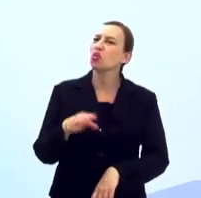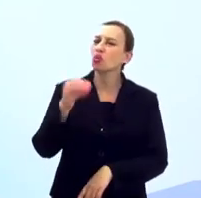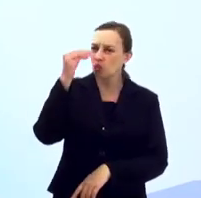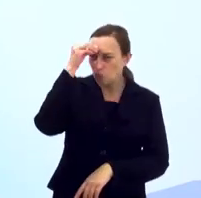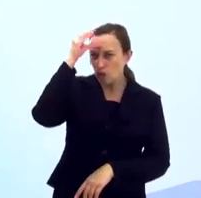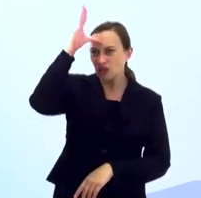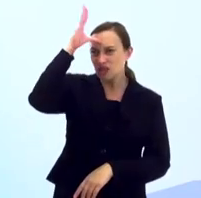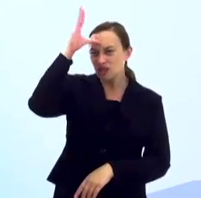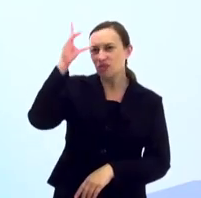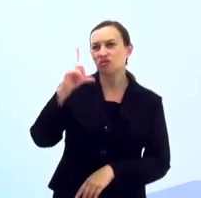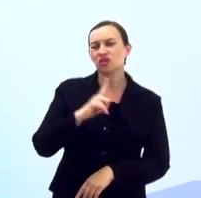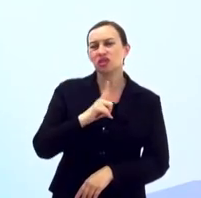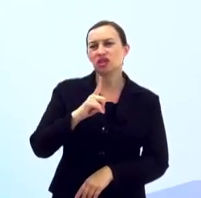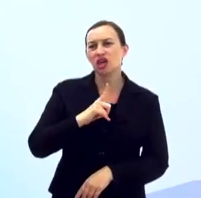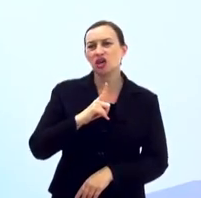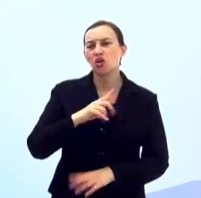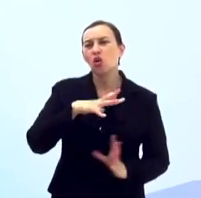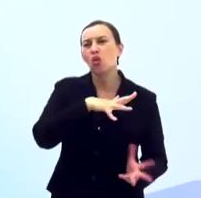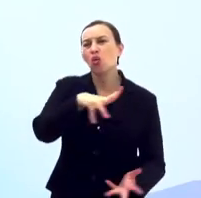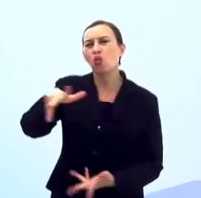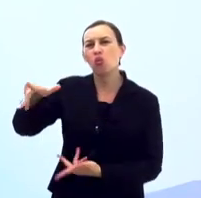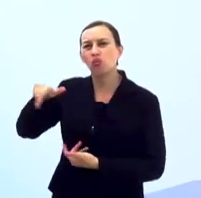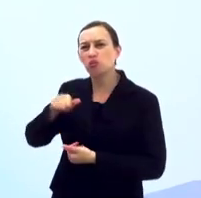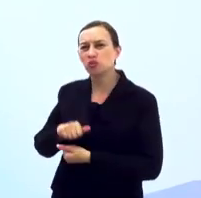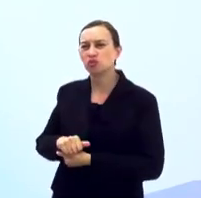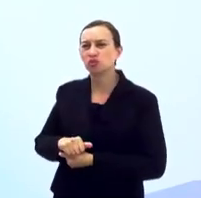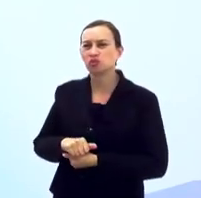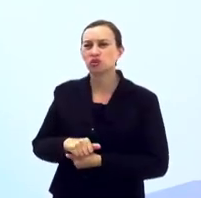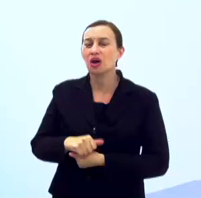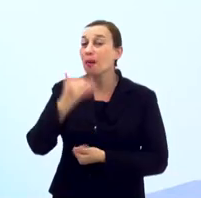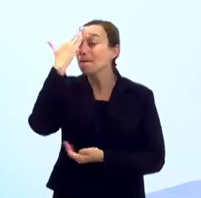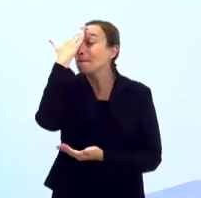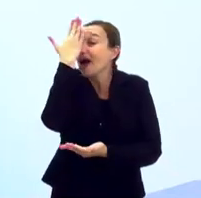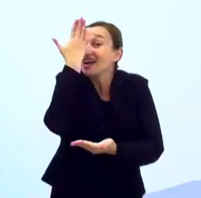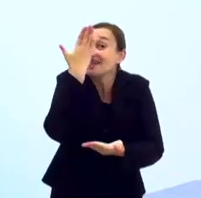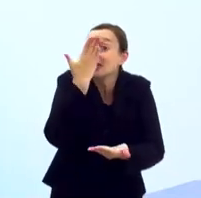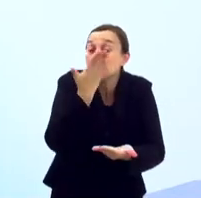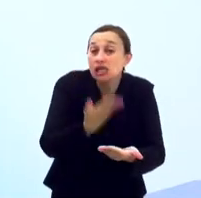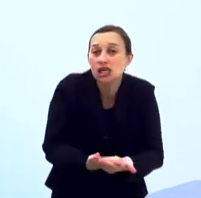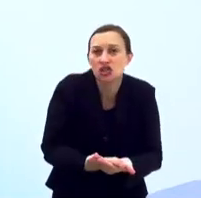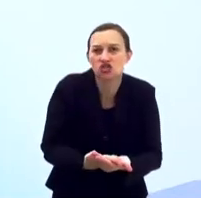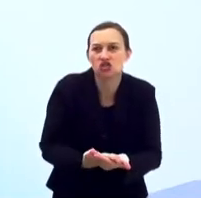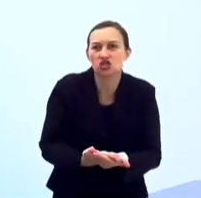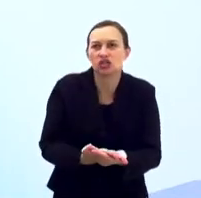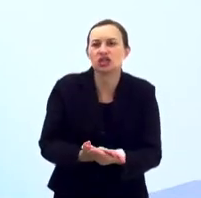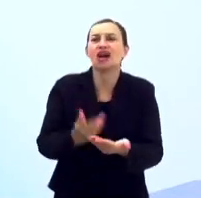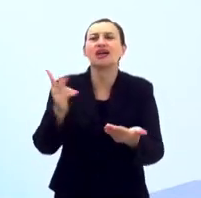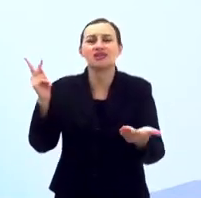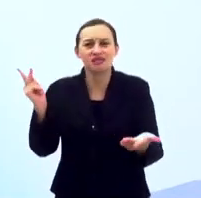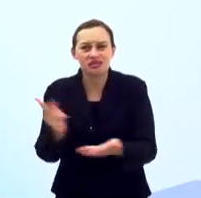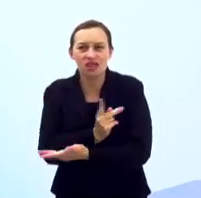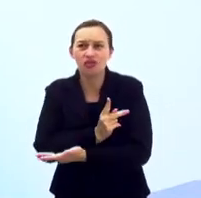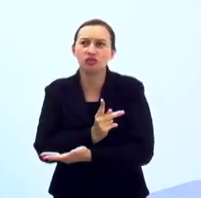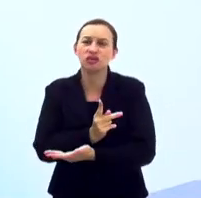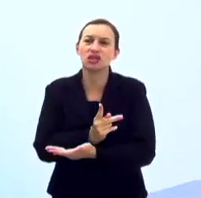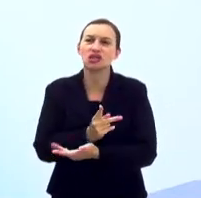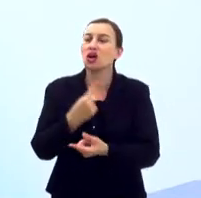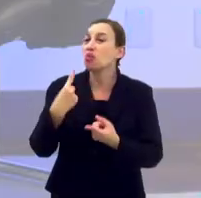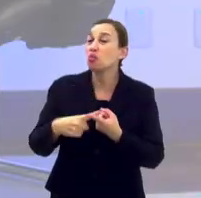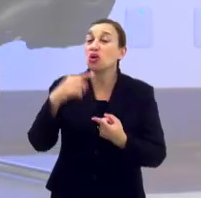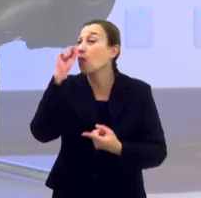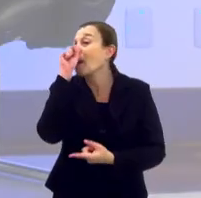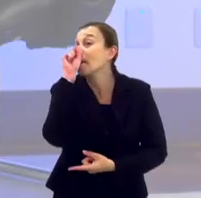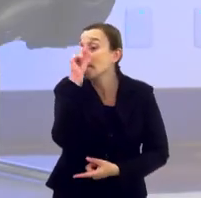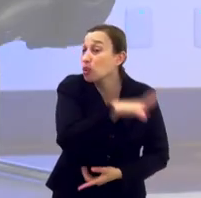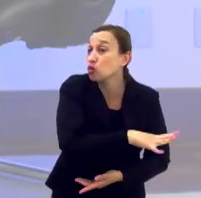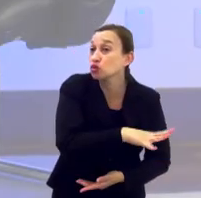tenha conhecimento, o mundo levou para acreditar que aquilo estava acontecendo?